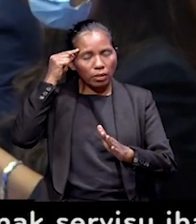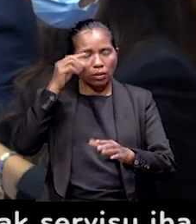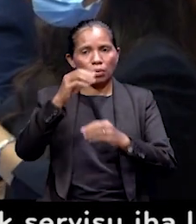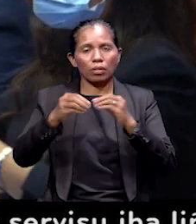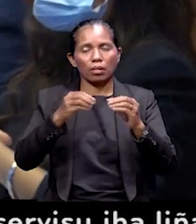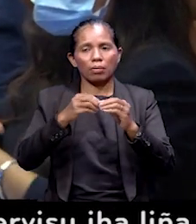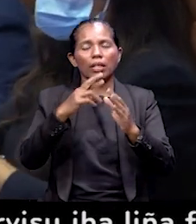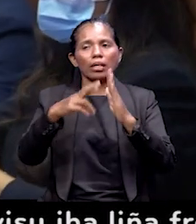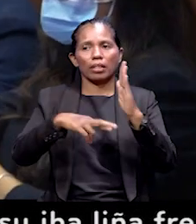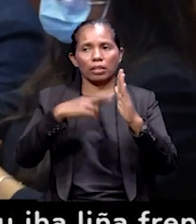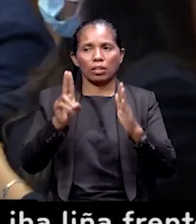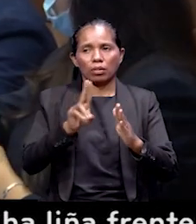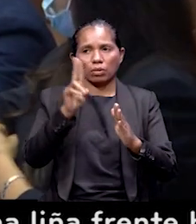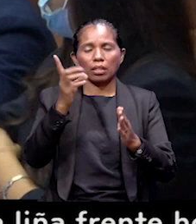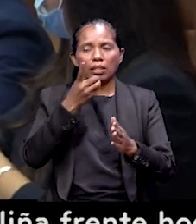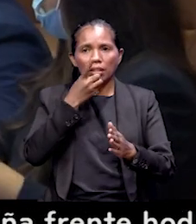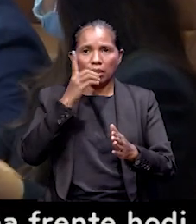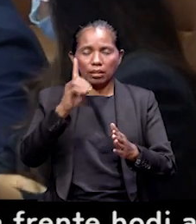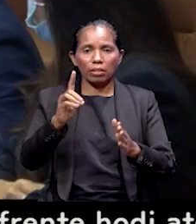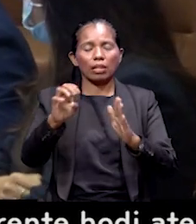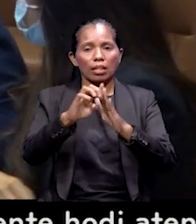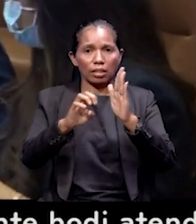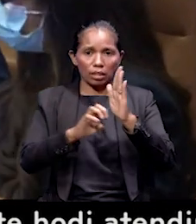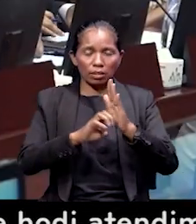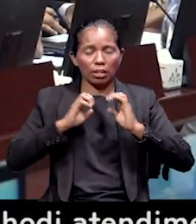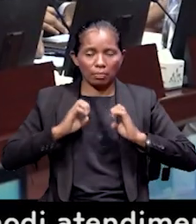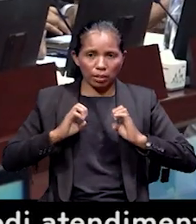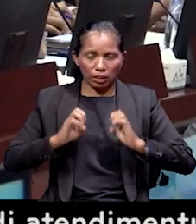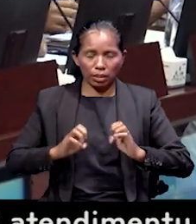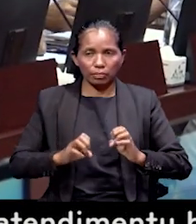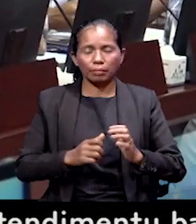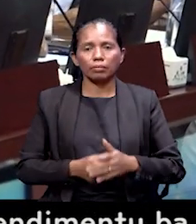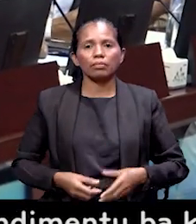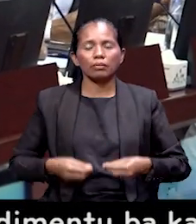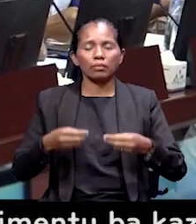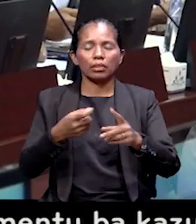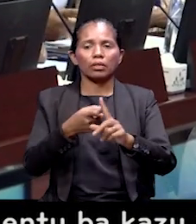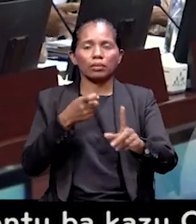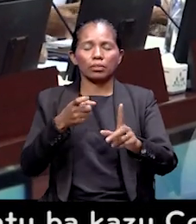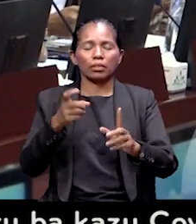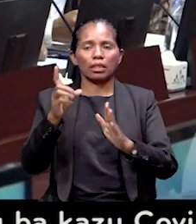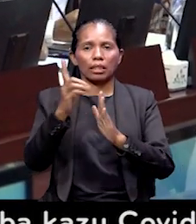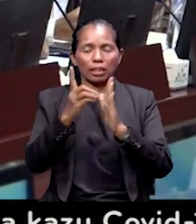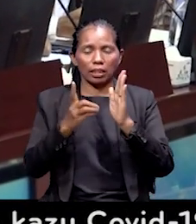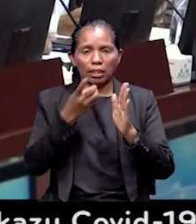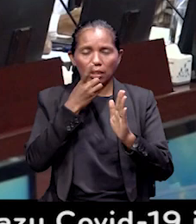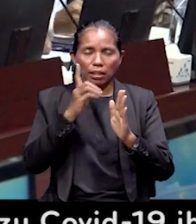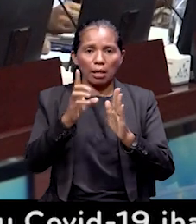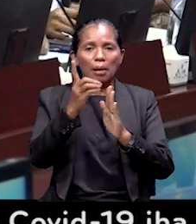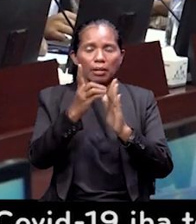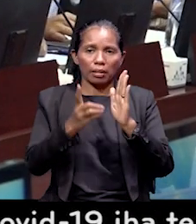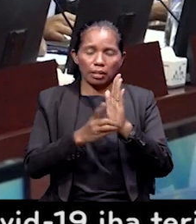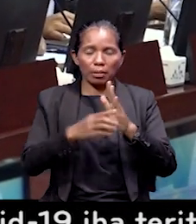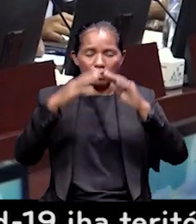sira execução declaração estado emergência nian, nebe efetua cuji decreto presidente república nian,